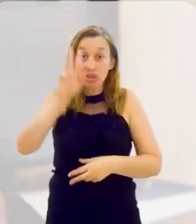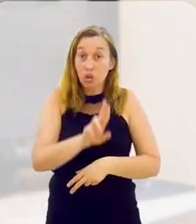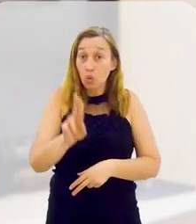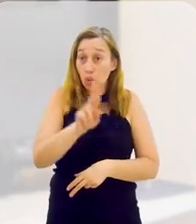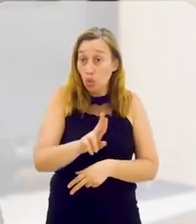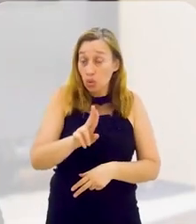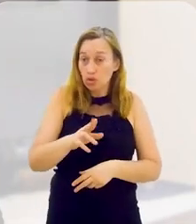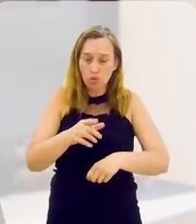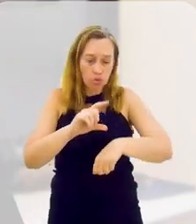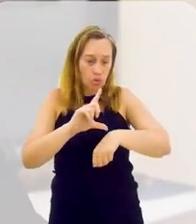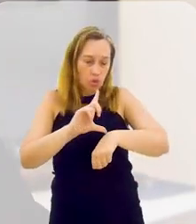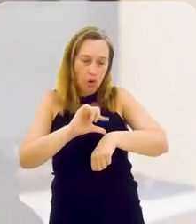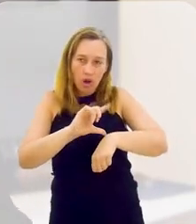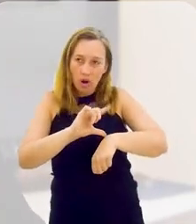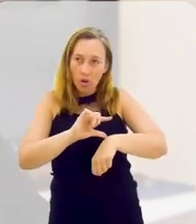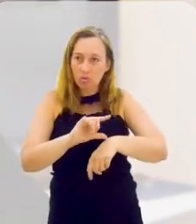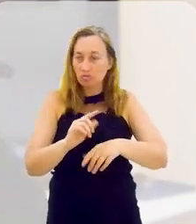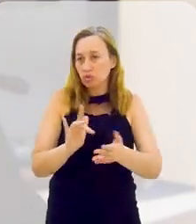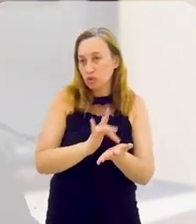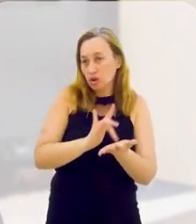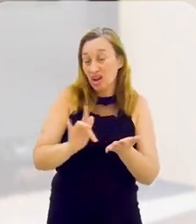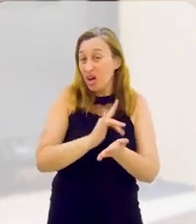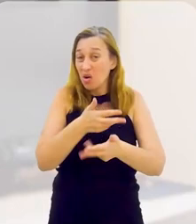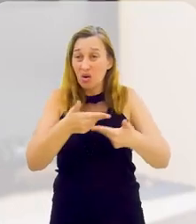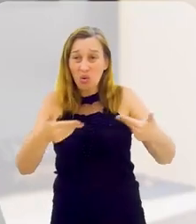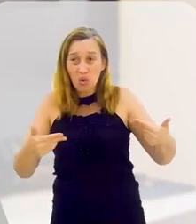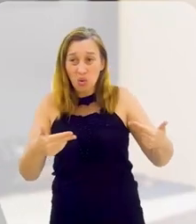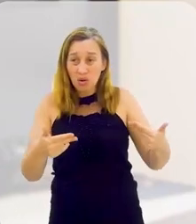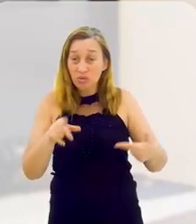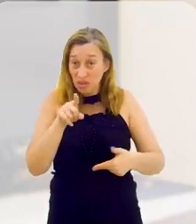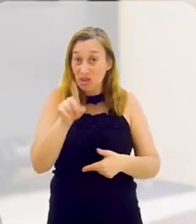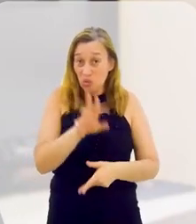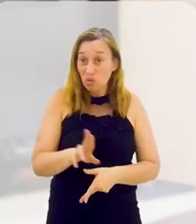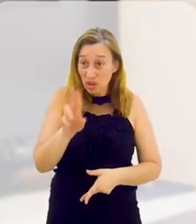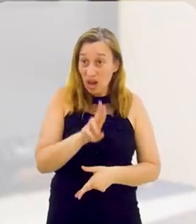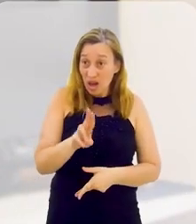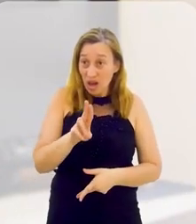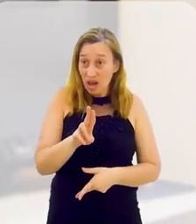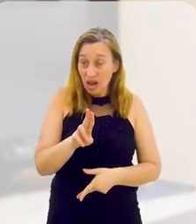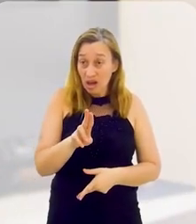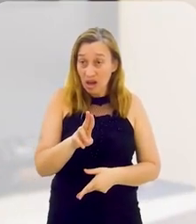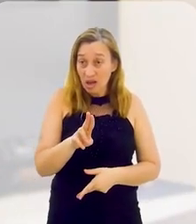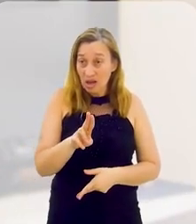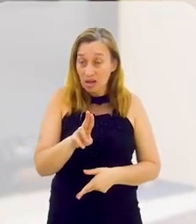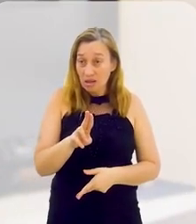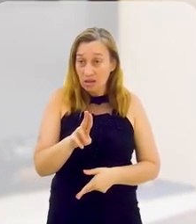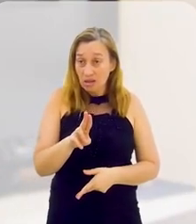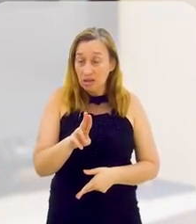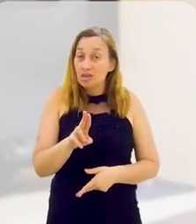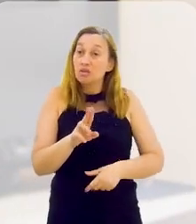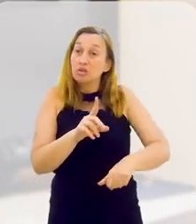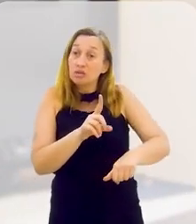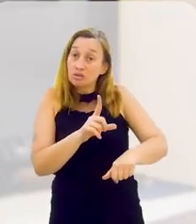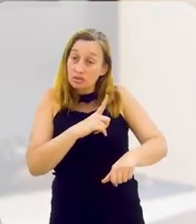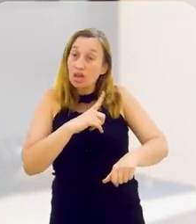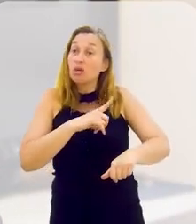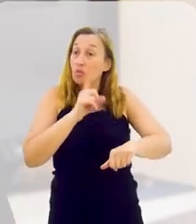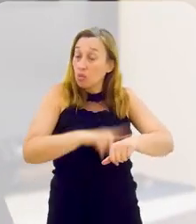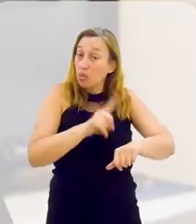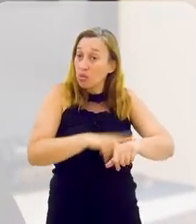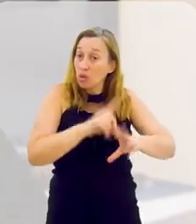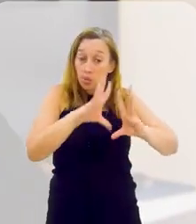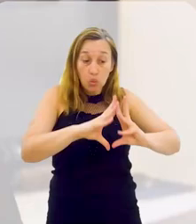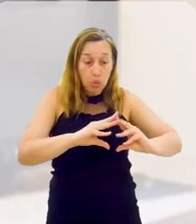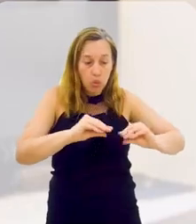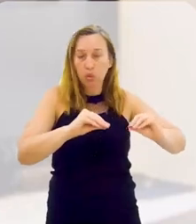você consome, um relógio, um celular, qualquer coisa que você vá usar, né? Chega uma hora